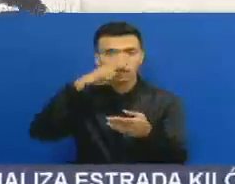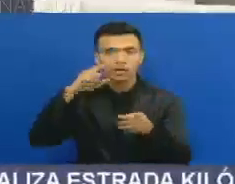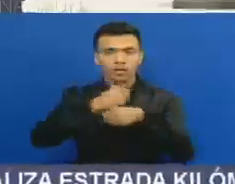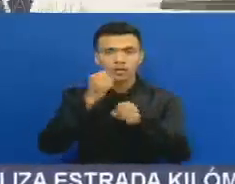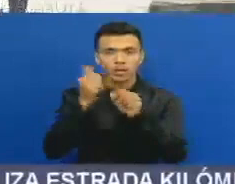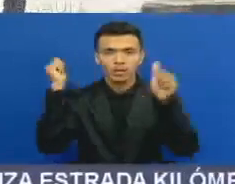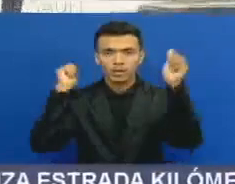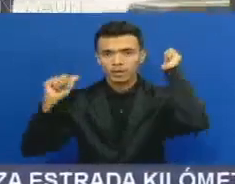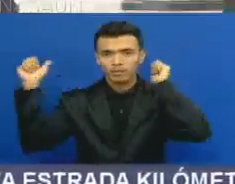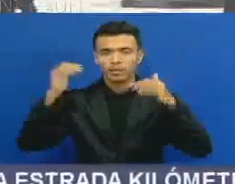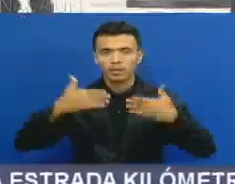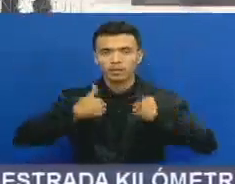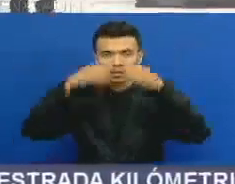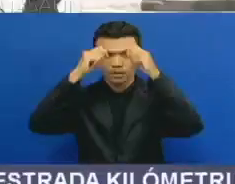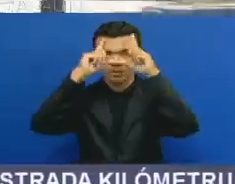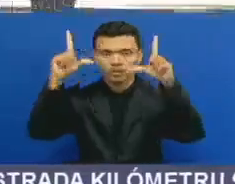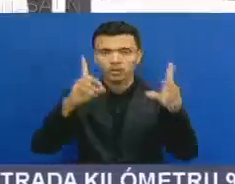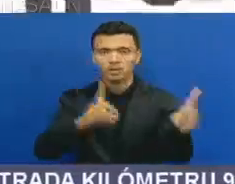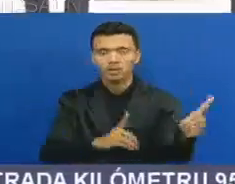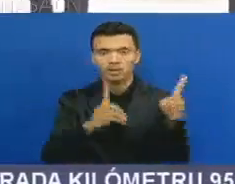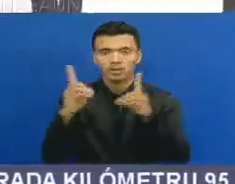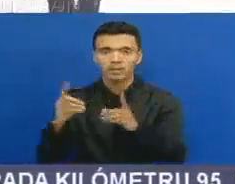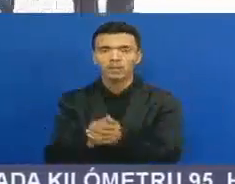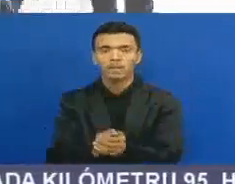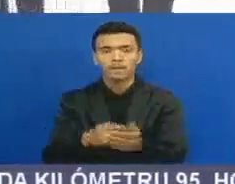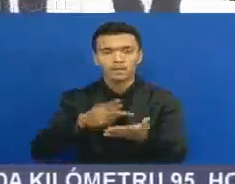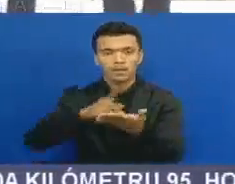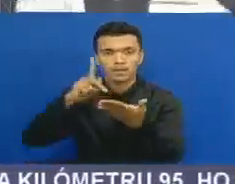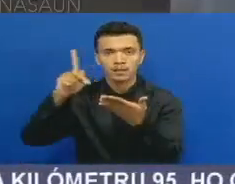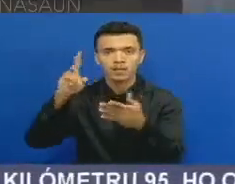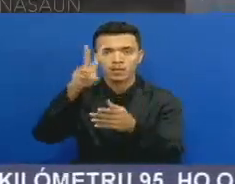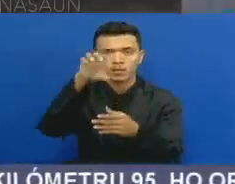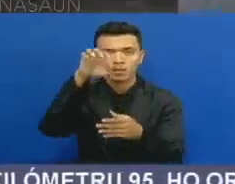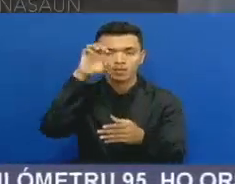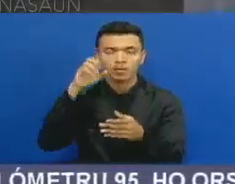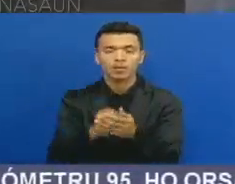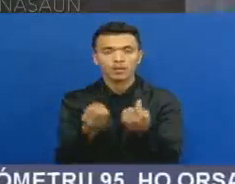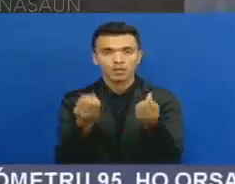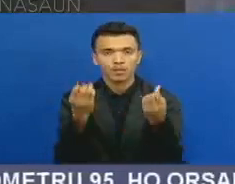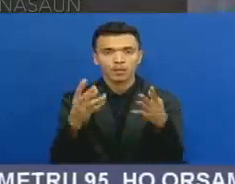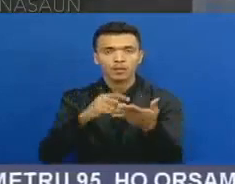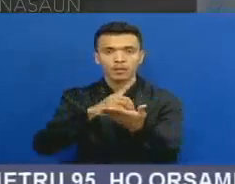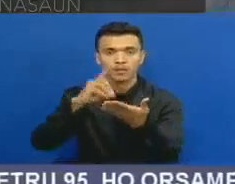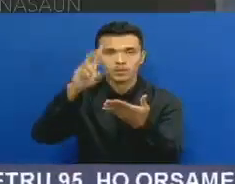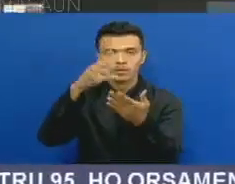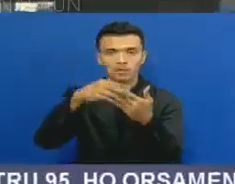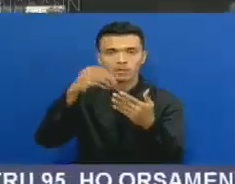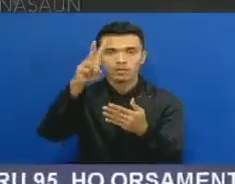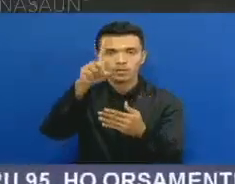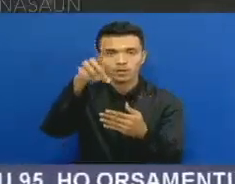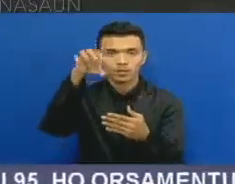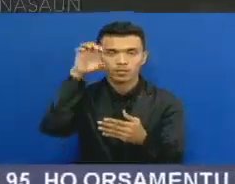atividade profissional em Timor-Leste, se aplica multa ho valor mínimo dólar atuzrua no máximo dólar Rihungida.